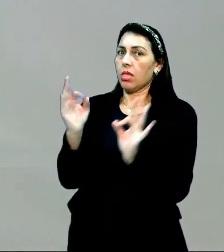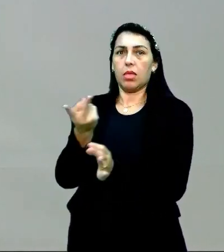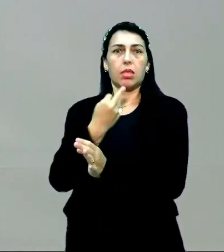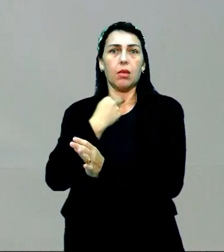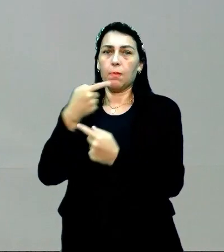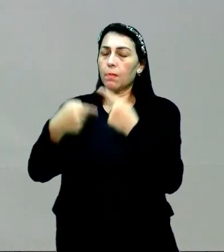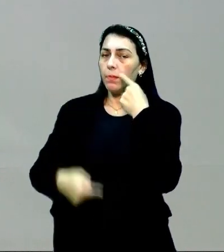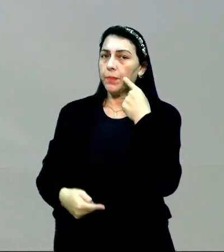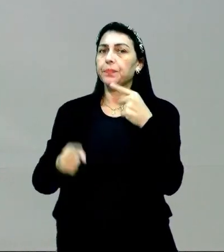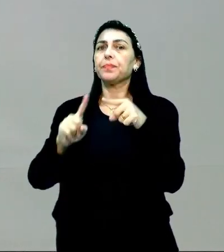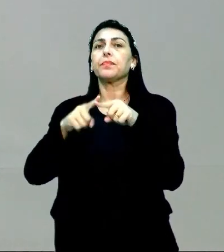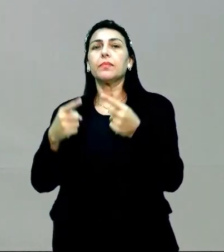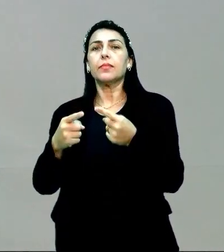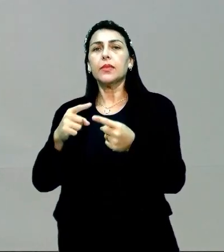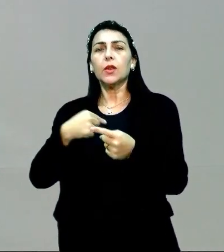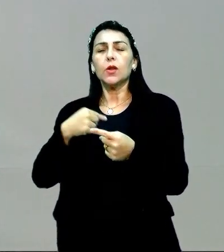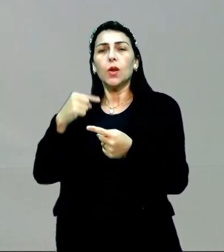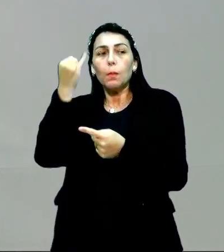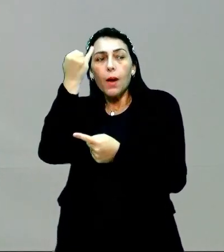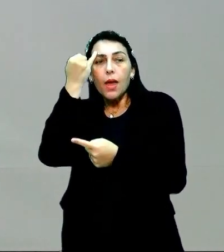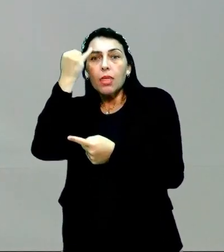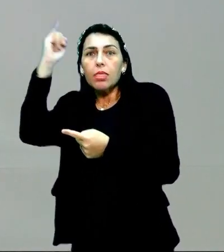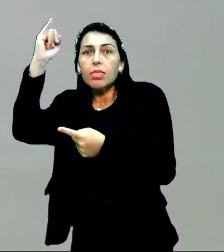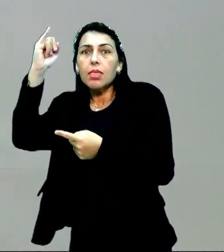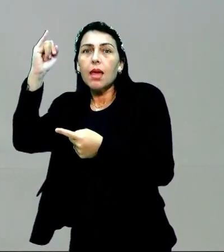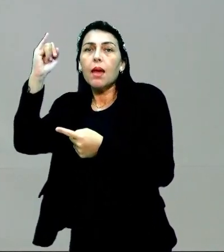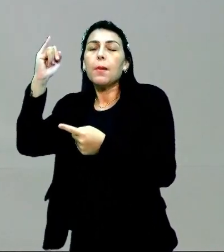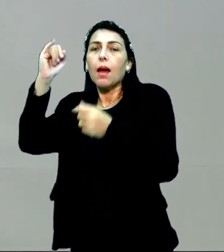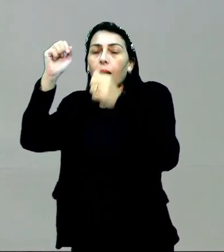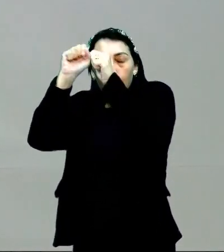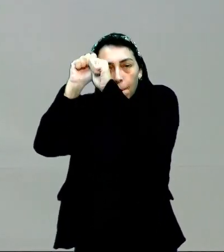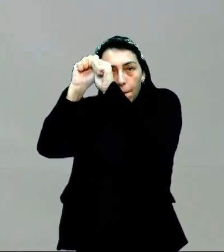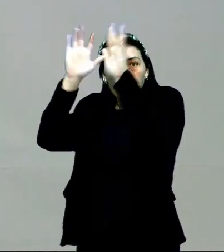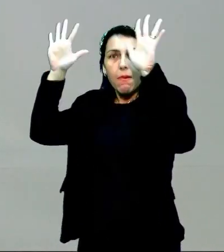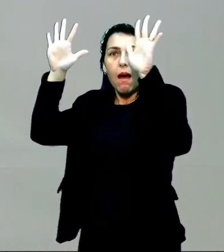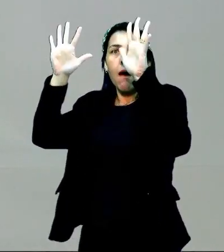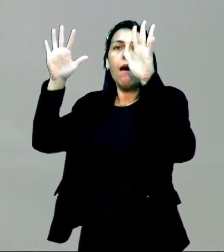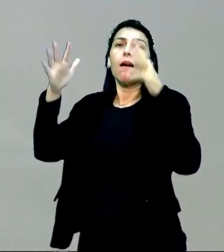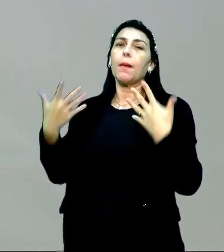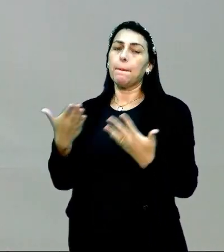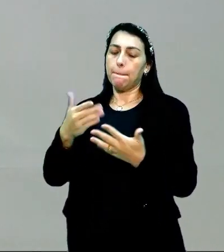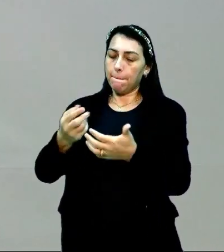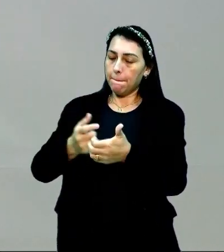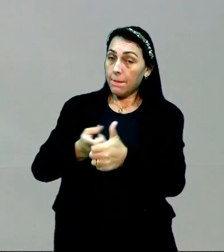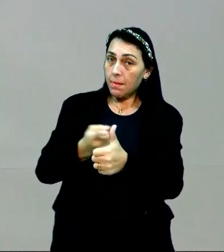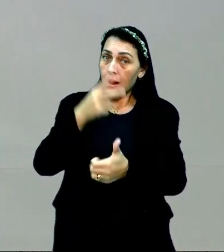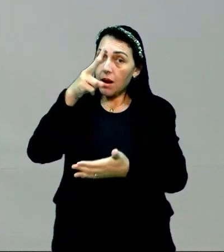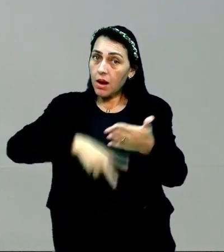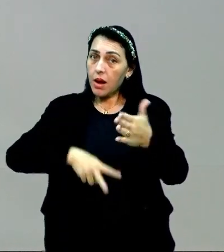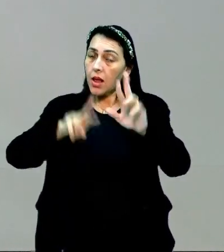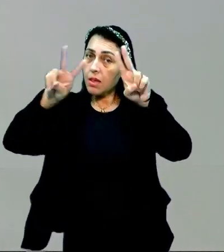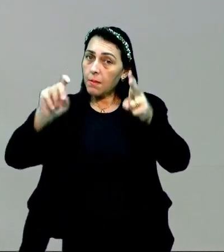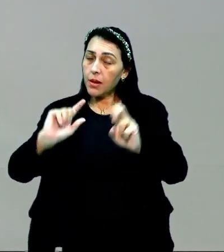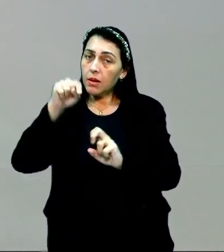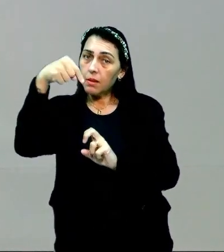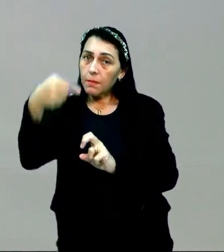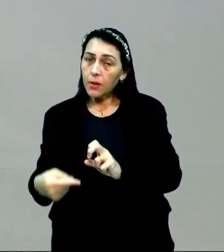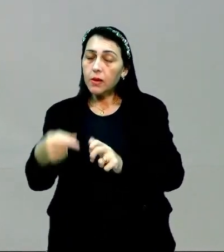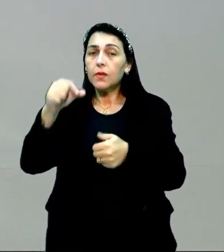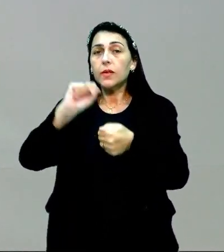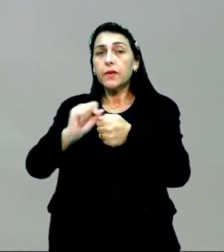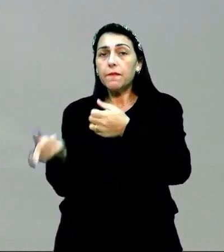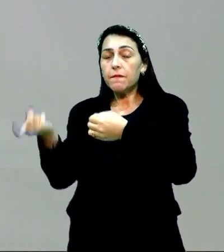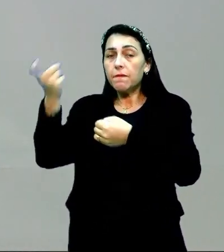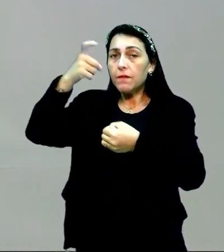texto, porque você sabe que aquelas linhas serão desconsideradas. Então, você vai primeiro ler a temática, logo em seguida